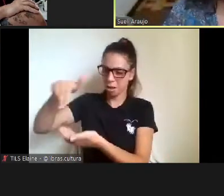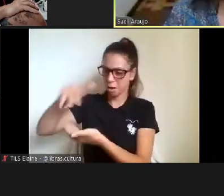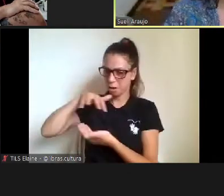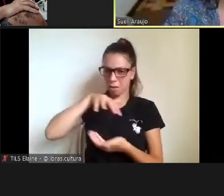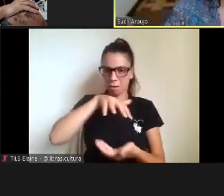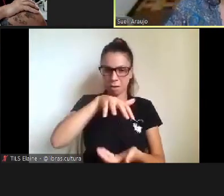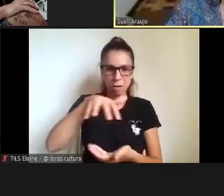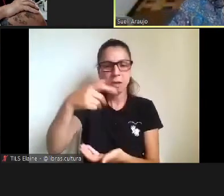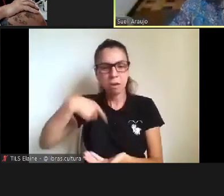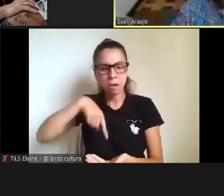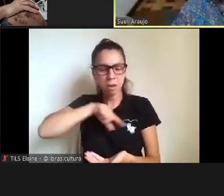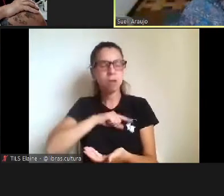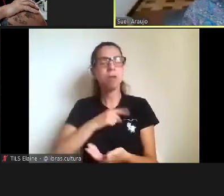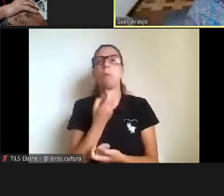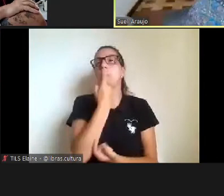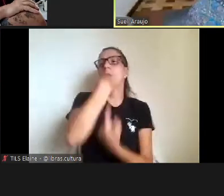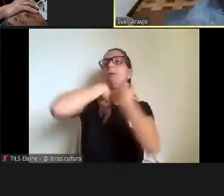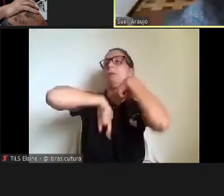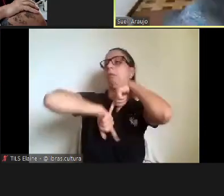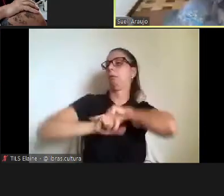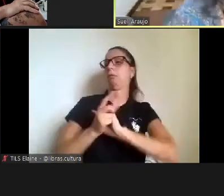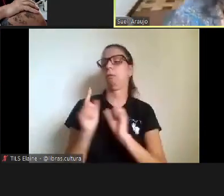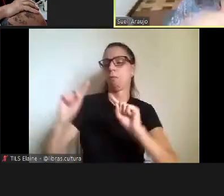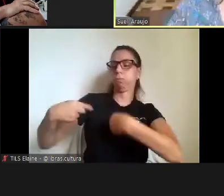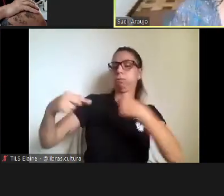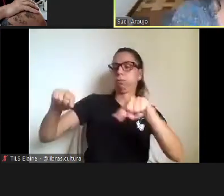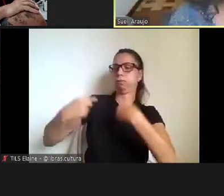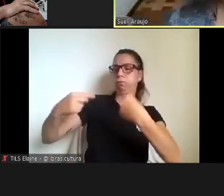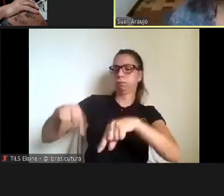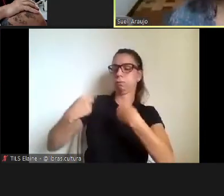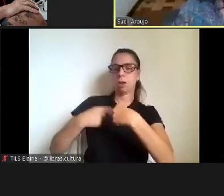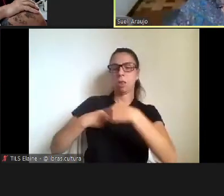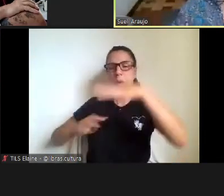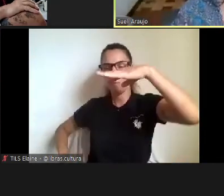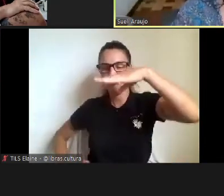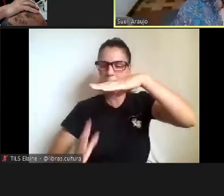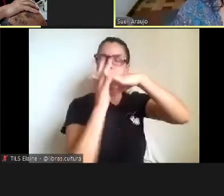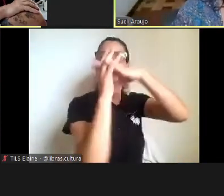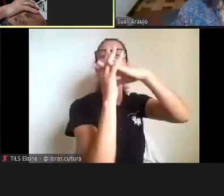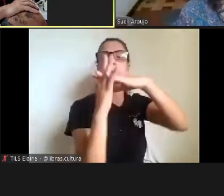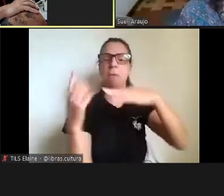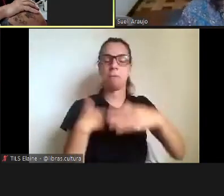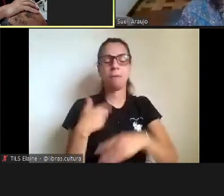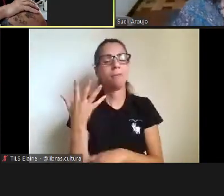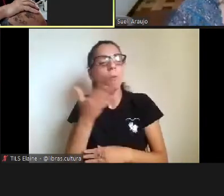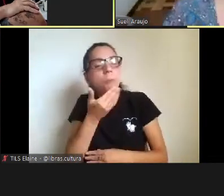que a gente engula. Somos melhores do que essa merda que insistem em enfiar na nossa goela.